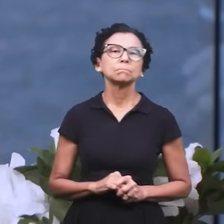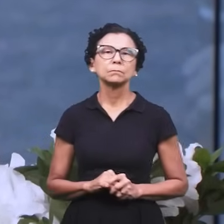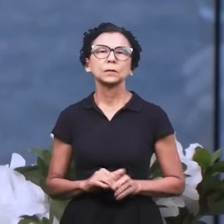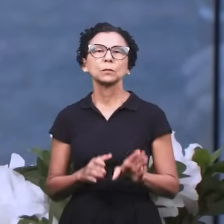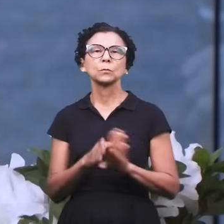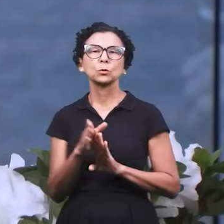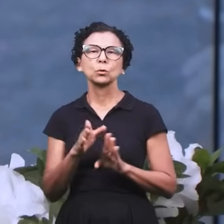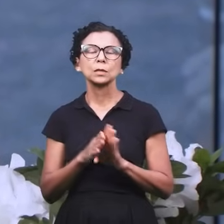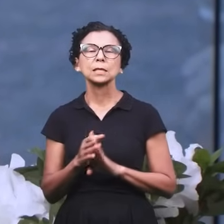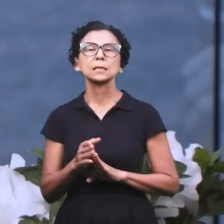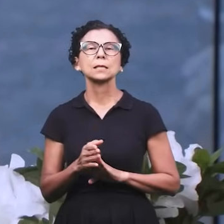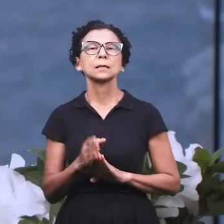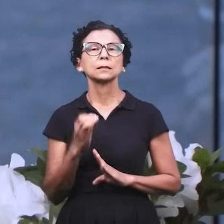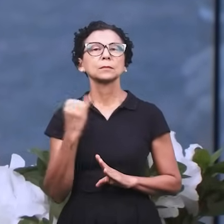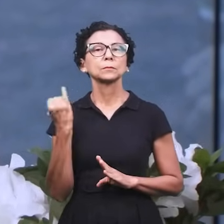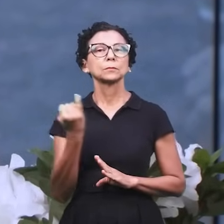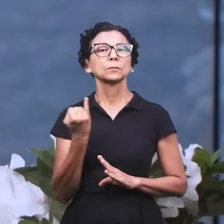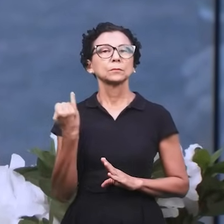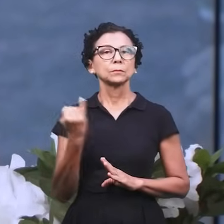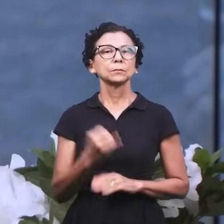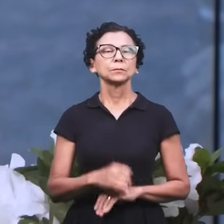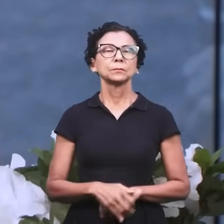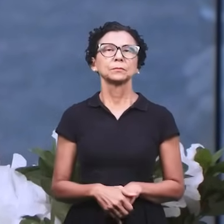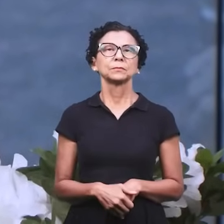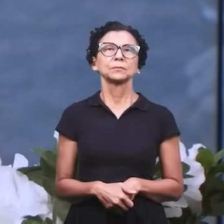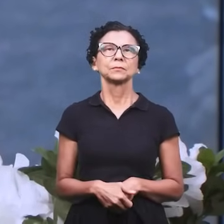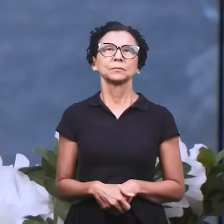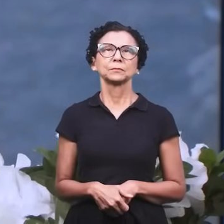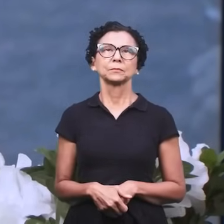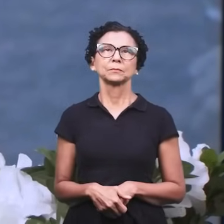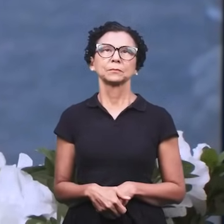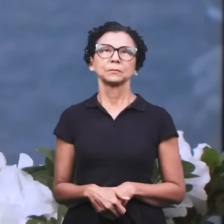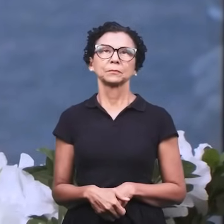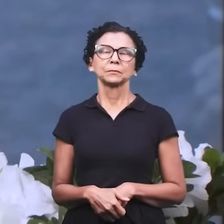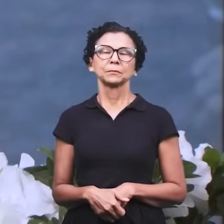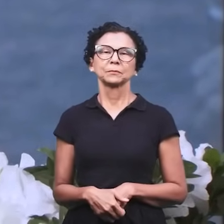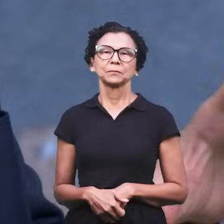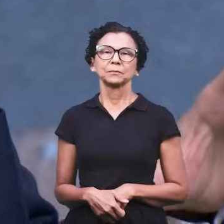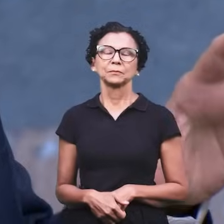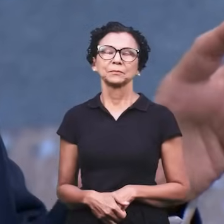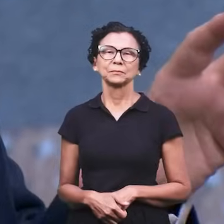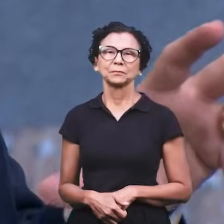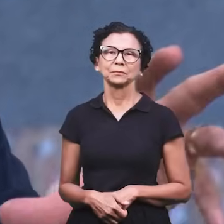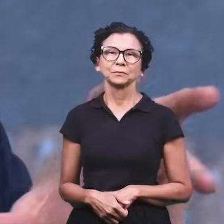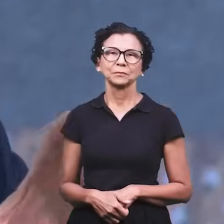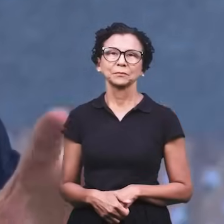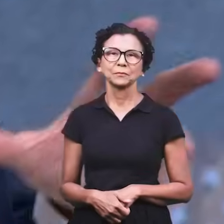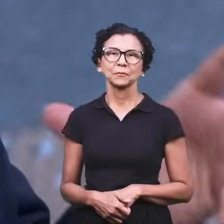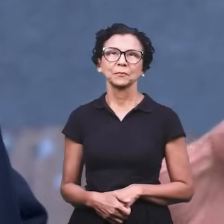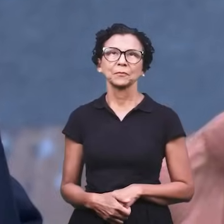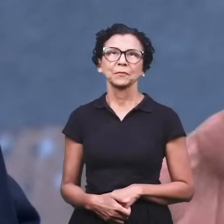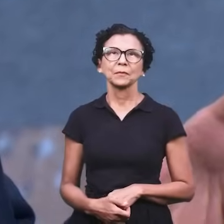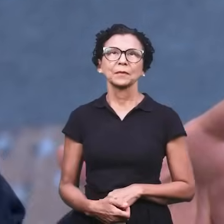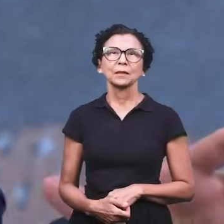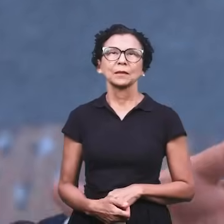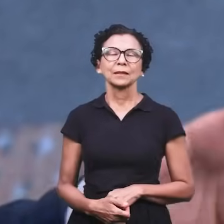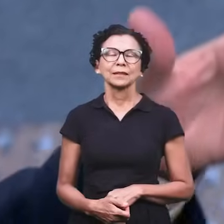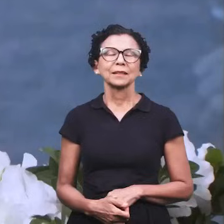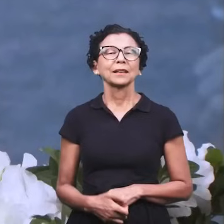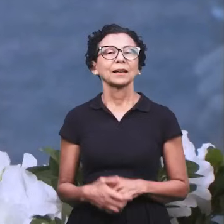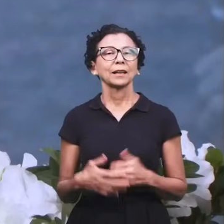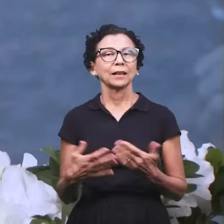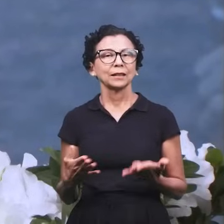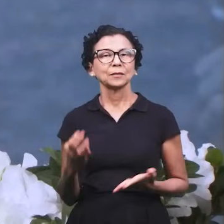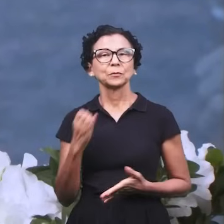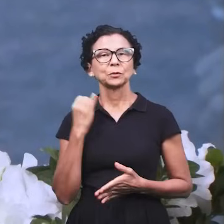muito preciosas e válidas para, voltando ao versículo inaugural, para que a mente